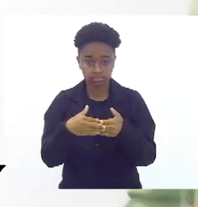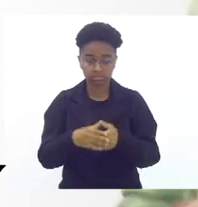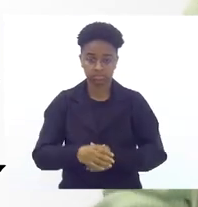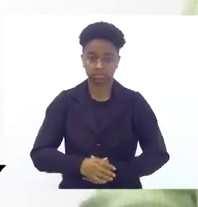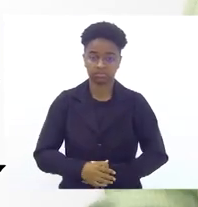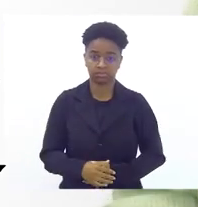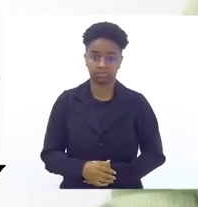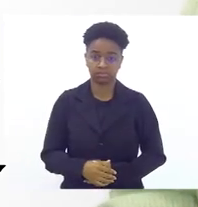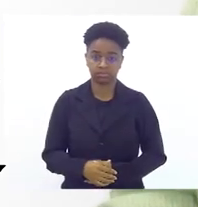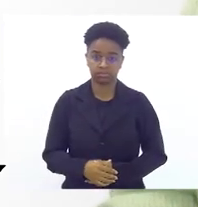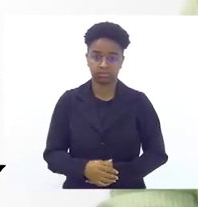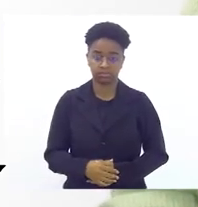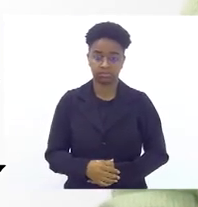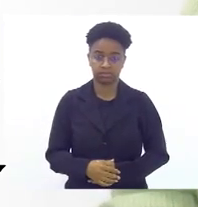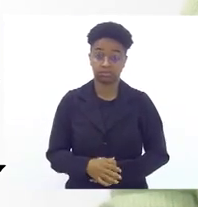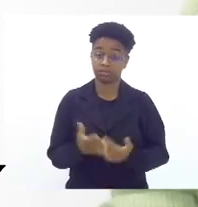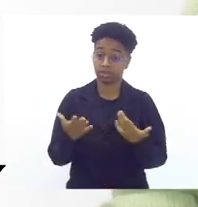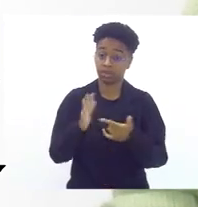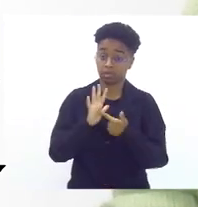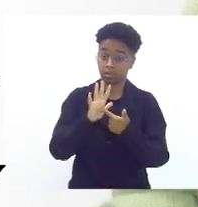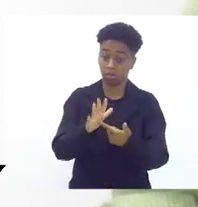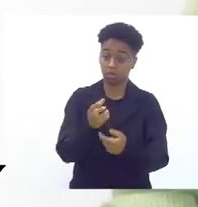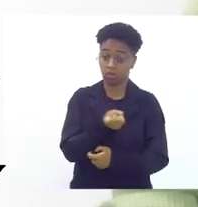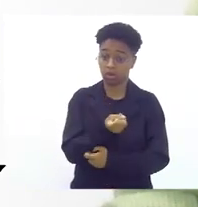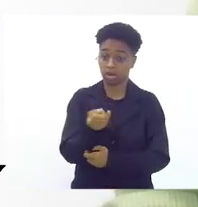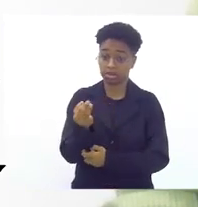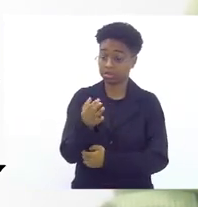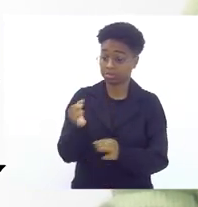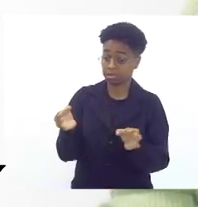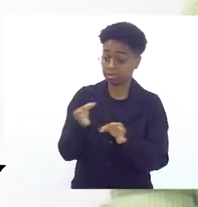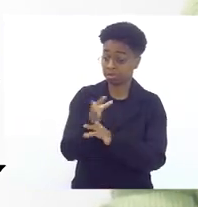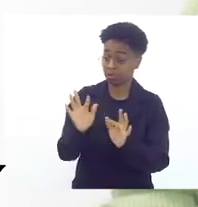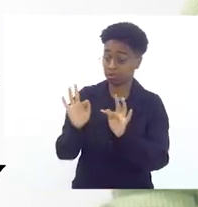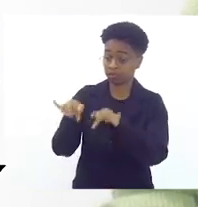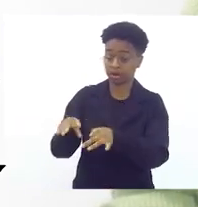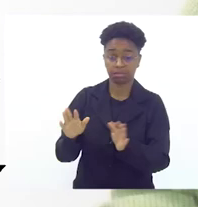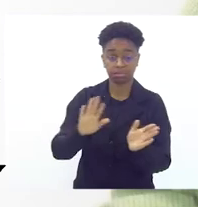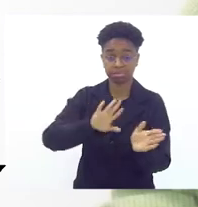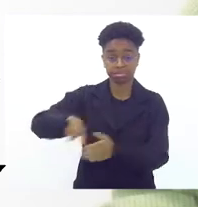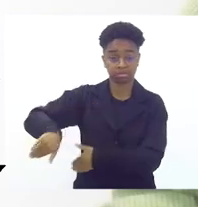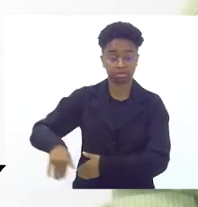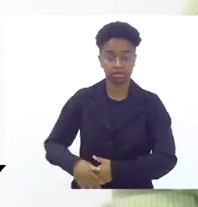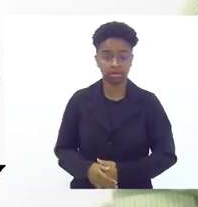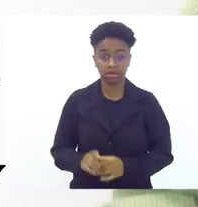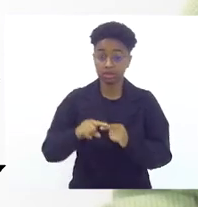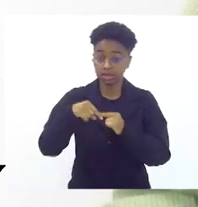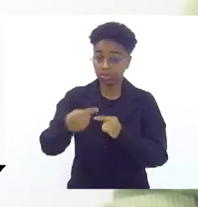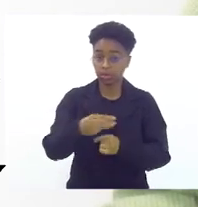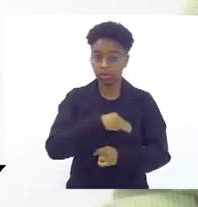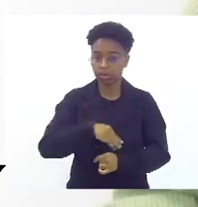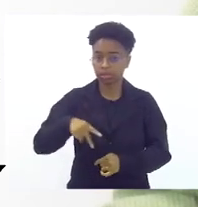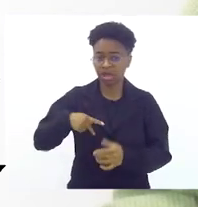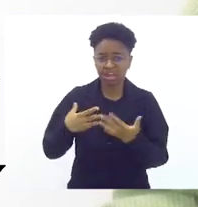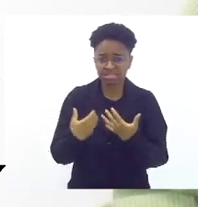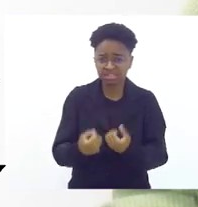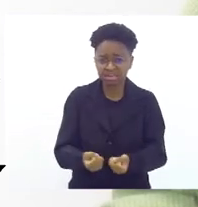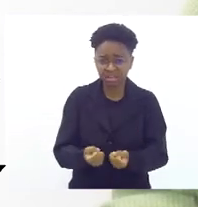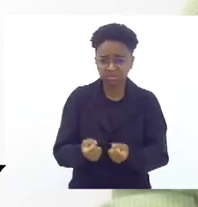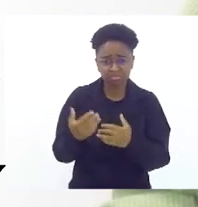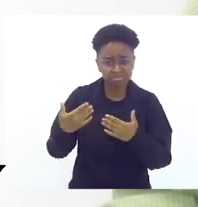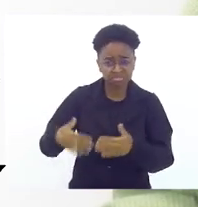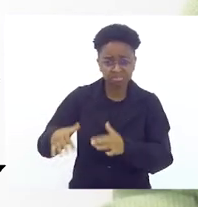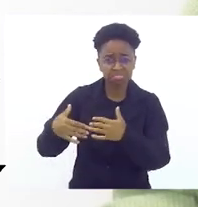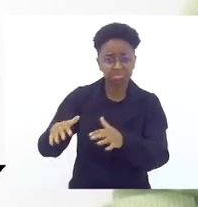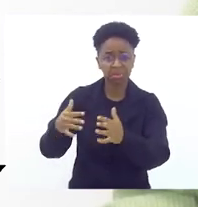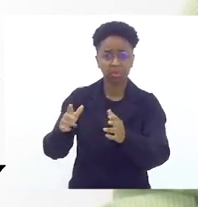o número mais um inquérito encerrado e passava para frente e o Ministério Público aceitava isso e passava para